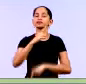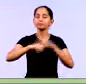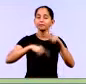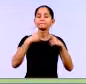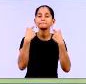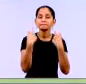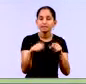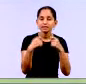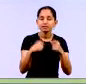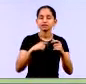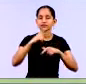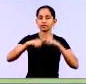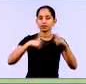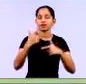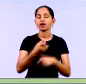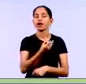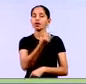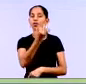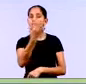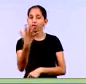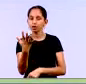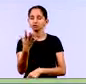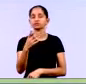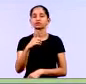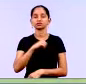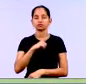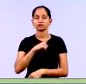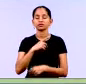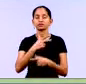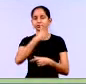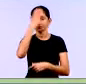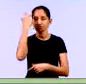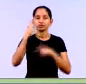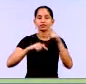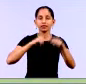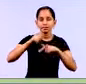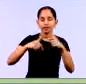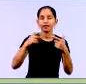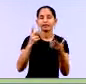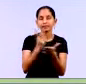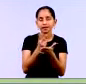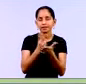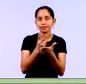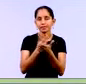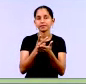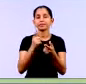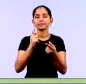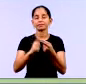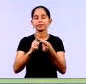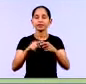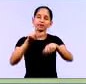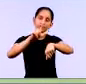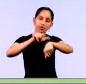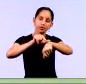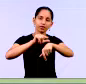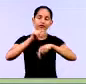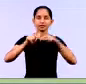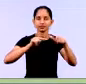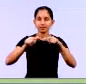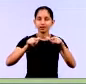obras, eu vou estabelecer o quantitativo de pessoas, horas de trabalho